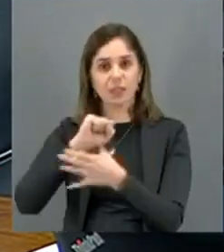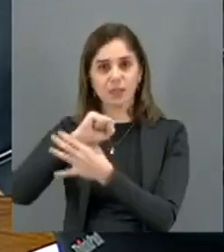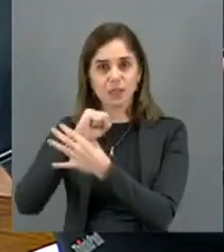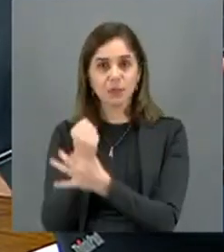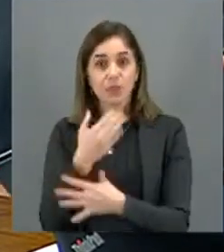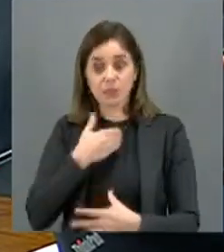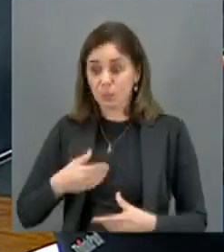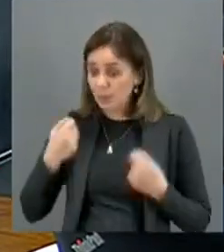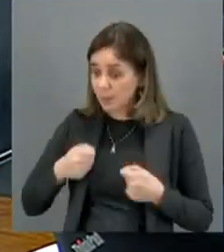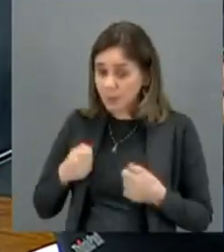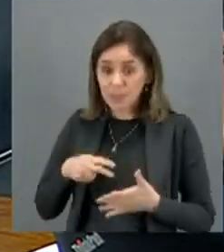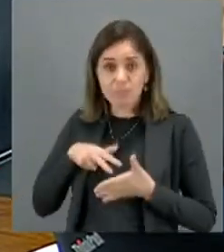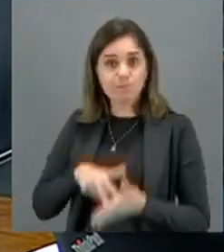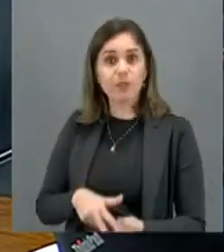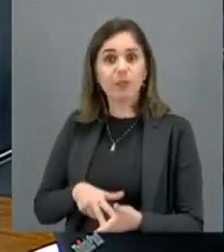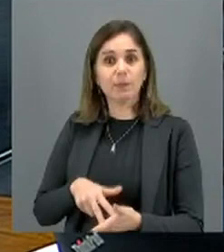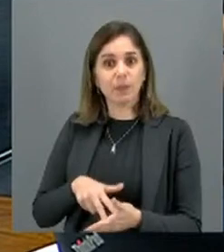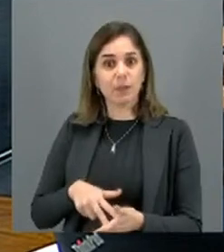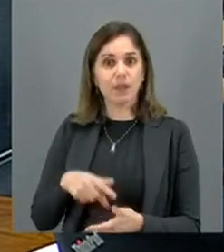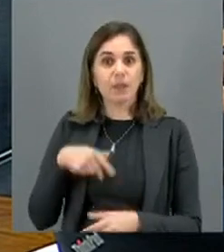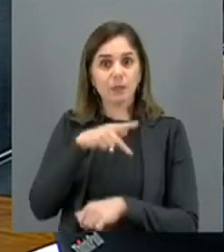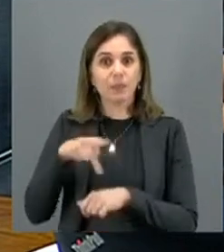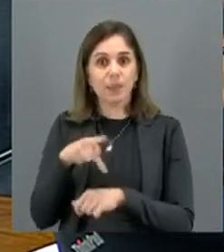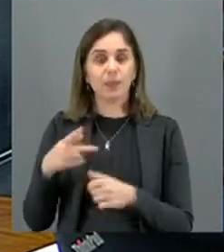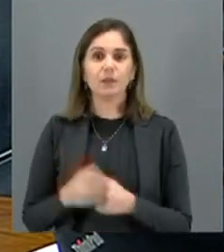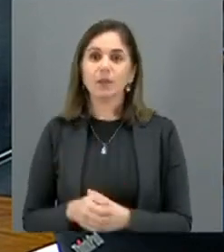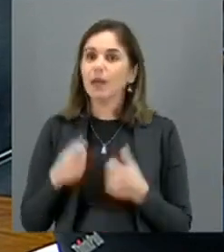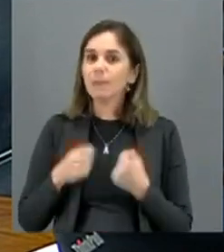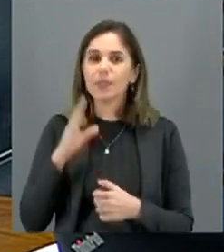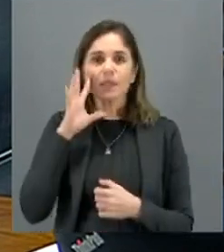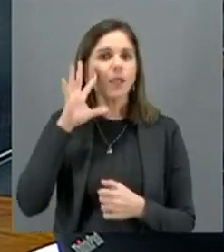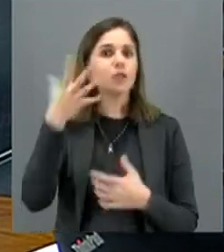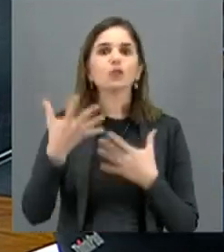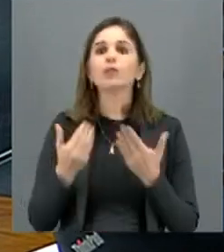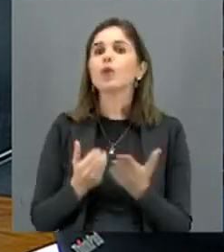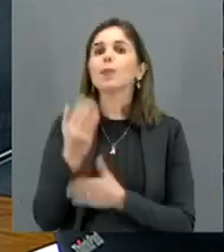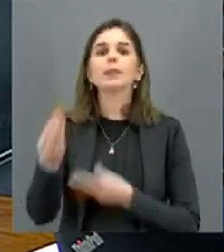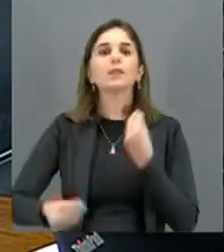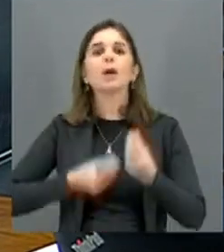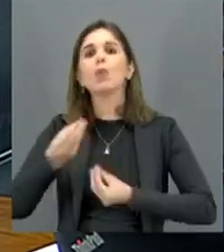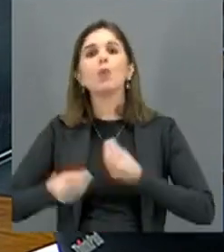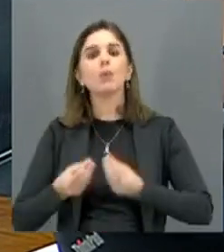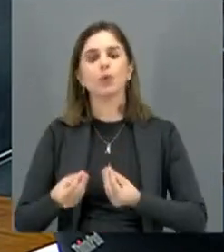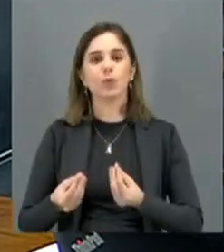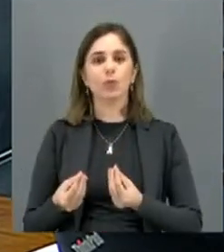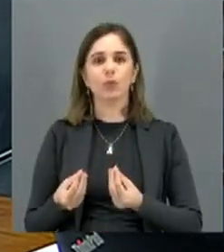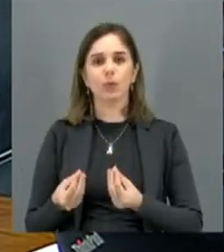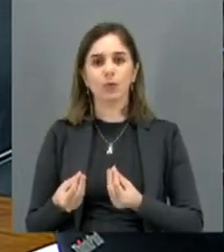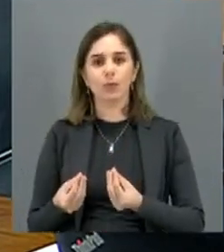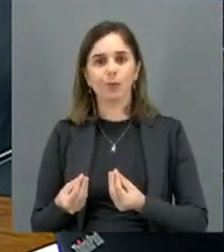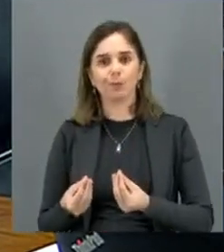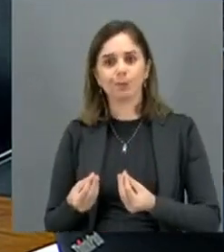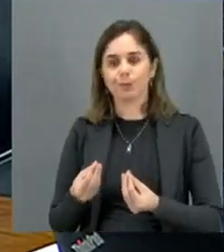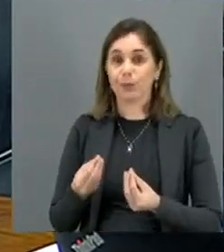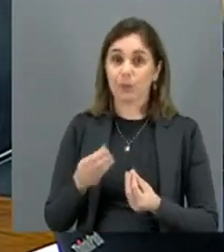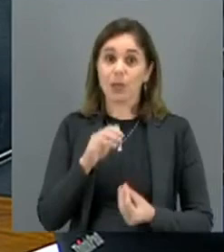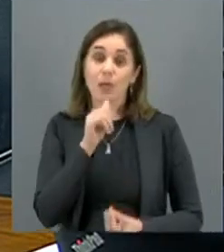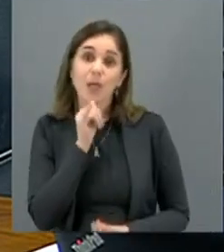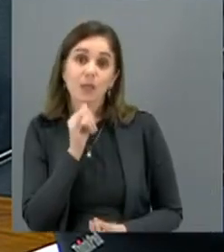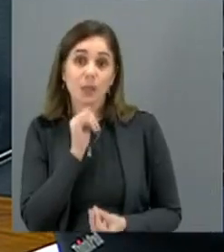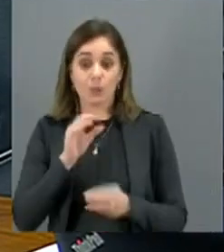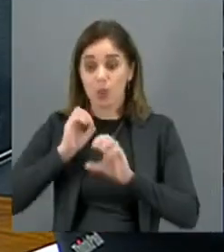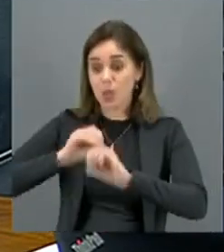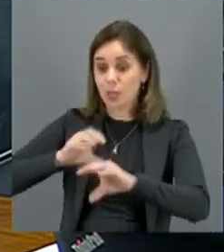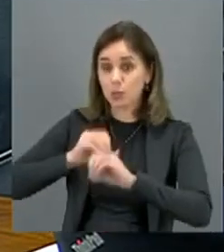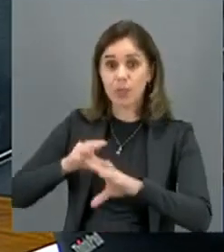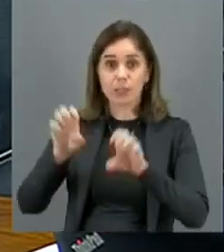nós poderíamos resolver, ou começar a resolver, pela questão estrutural. Como é que está a questão da educação? Vamos discutir daqui a pouco